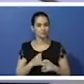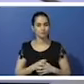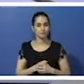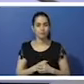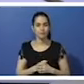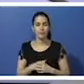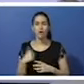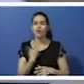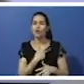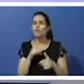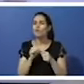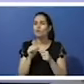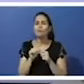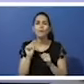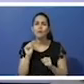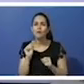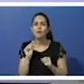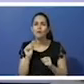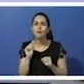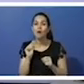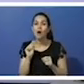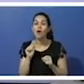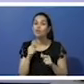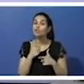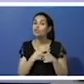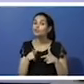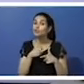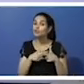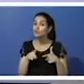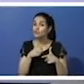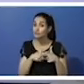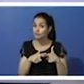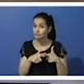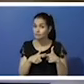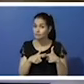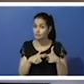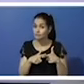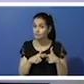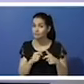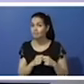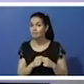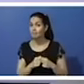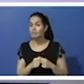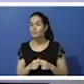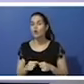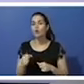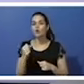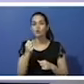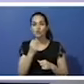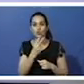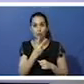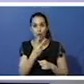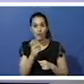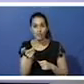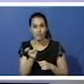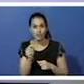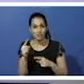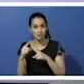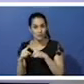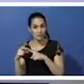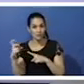Então, nós vamos fazer o seguinte, ó. Vamos dividir esse primeiro aqui, 2x vezes x, dividido pelo que foi aqui